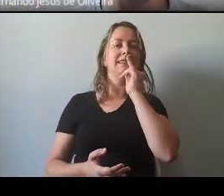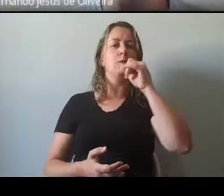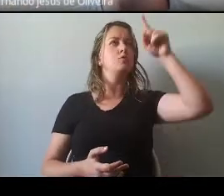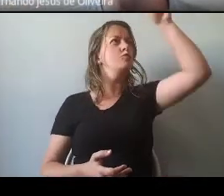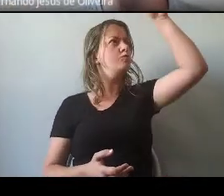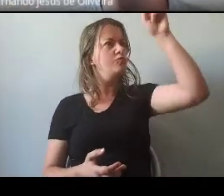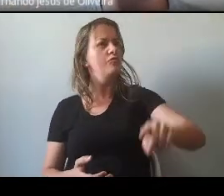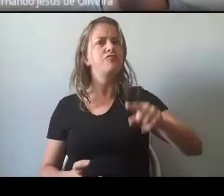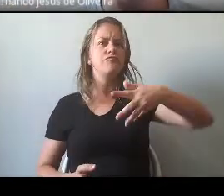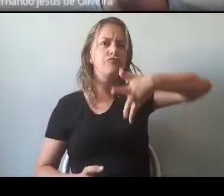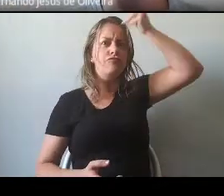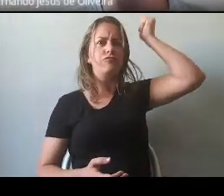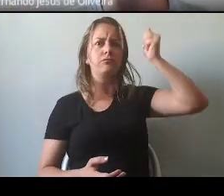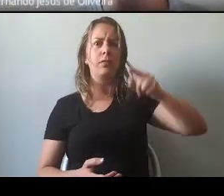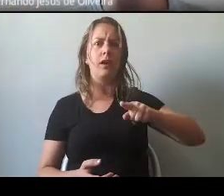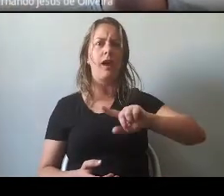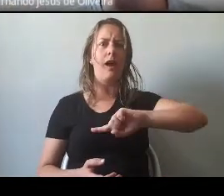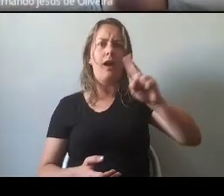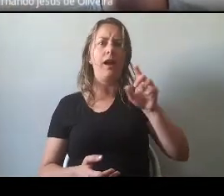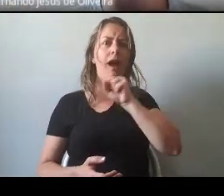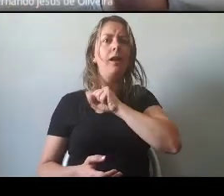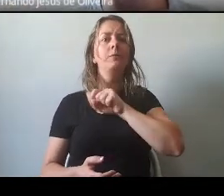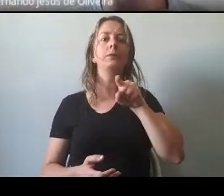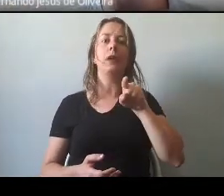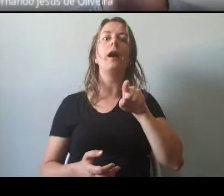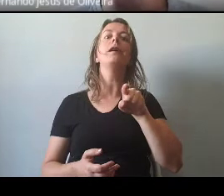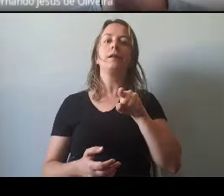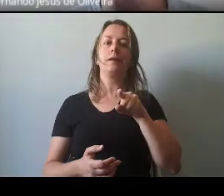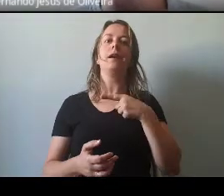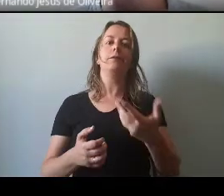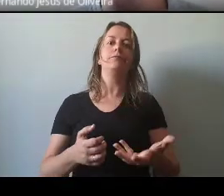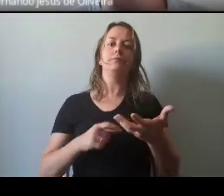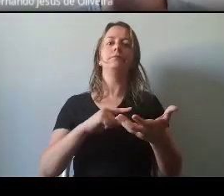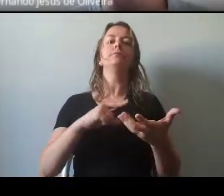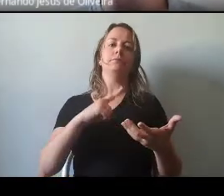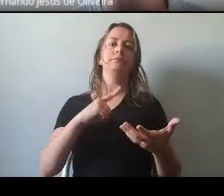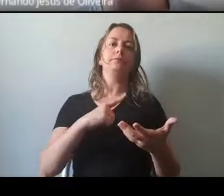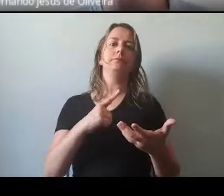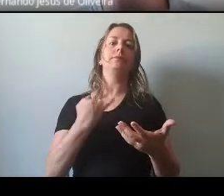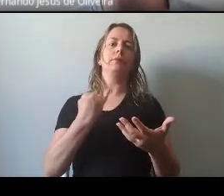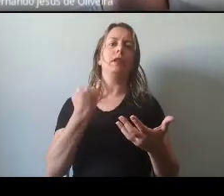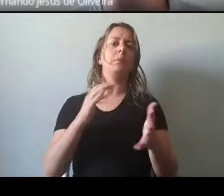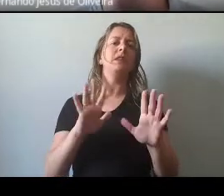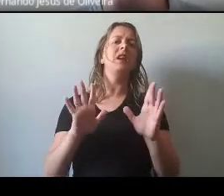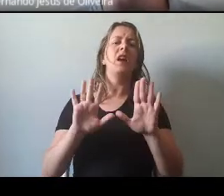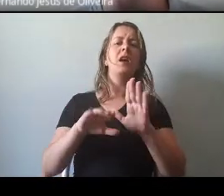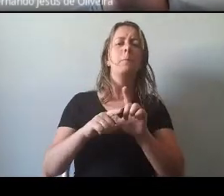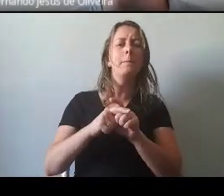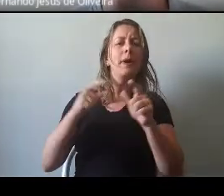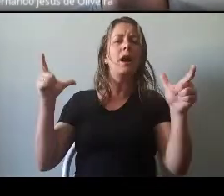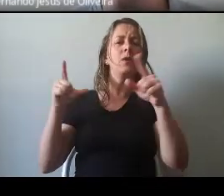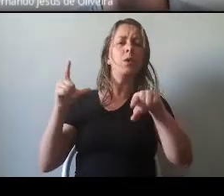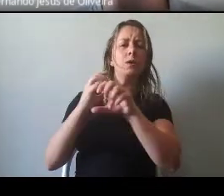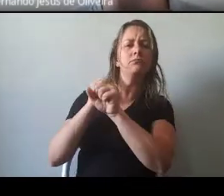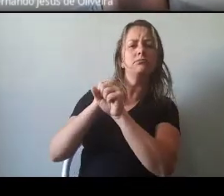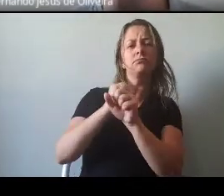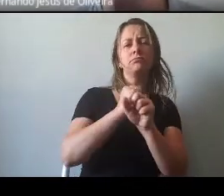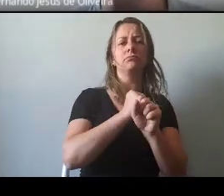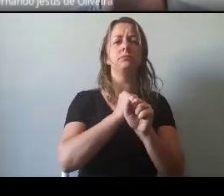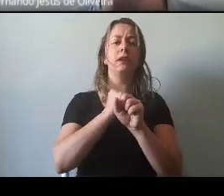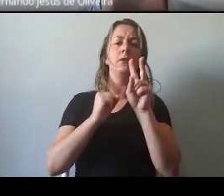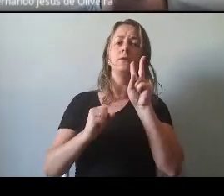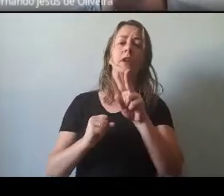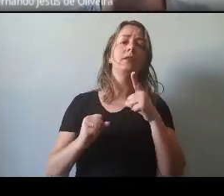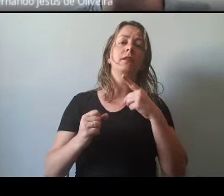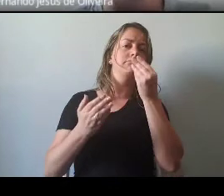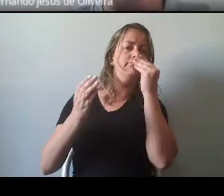muito grande, tá? Mas na maioria dos problemas que a gente vai fazer, ou praticamente todos nesse início que a gente vai fazer, a resistência do ar vai ser